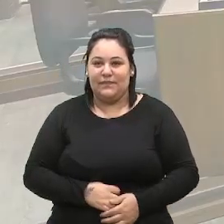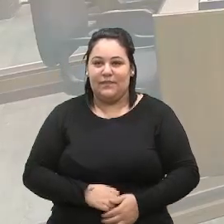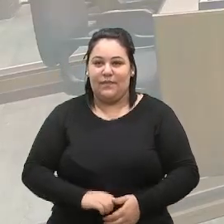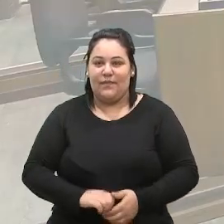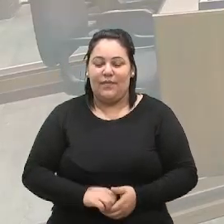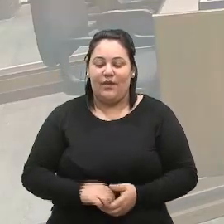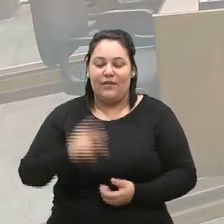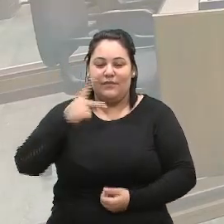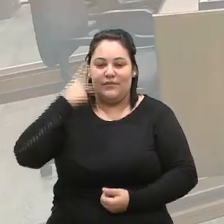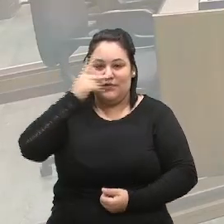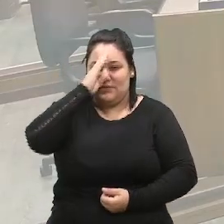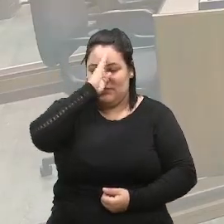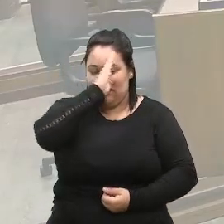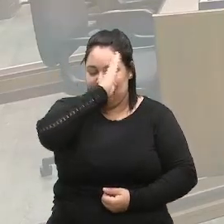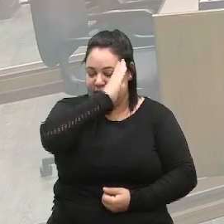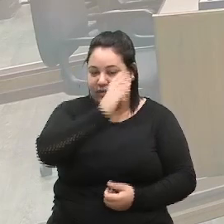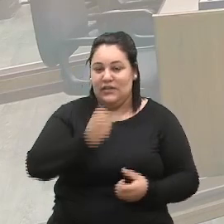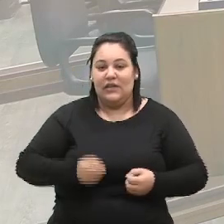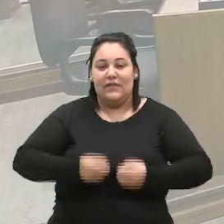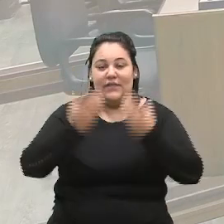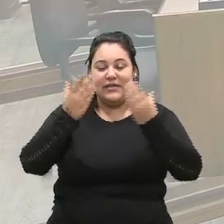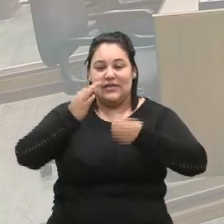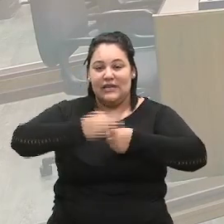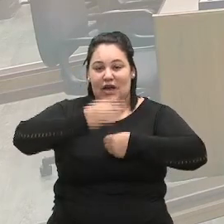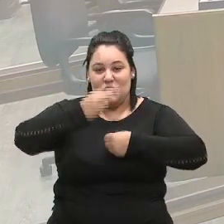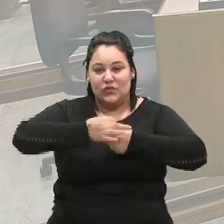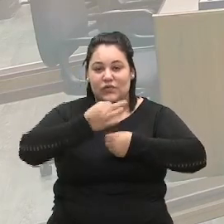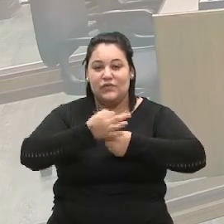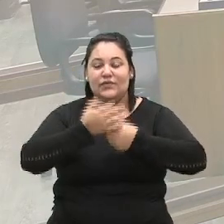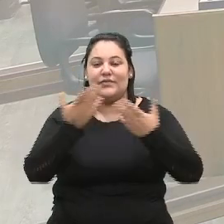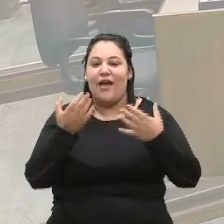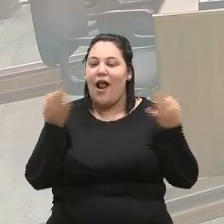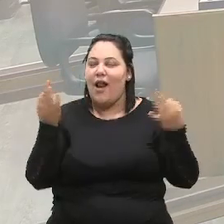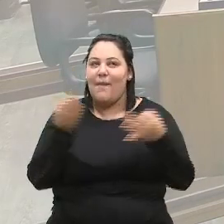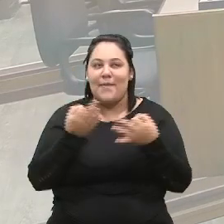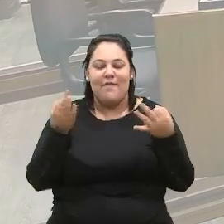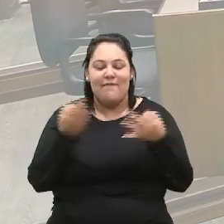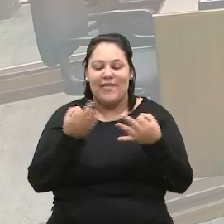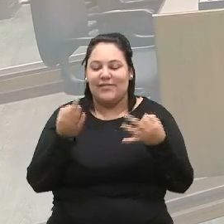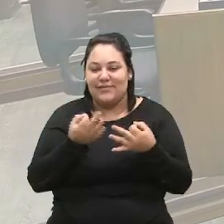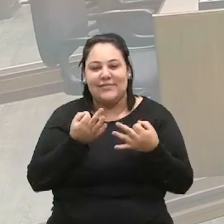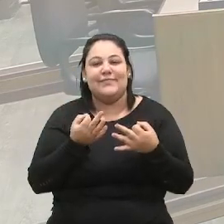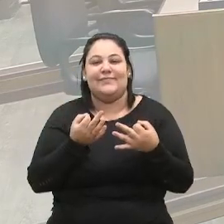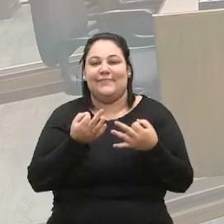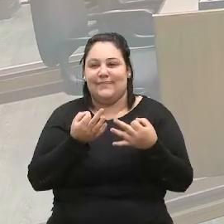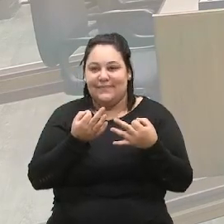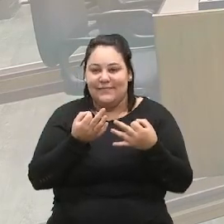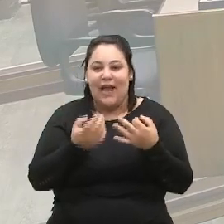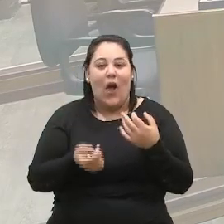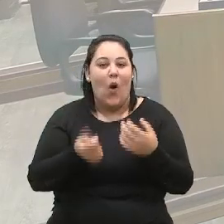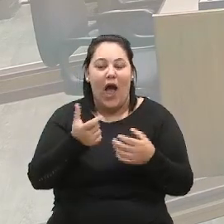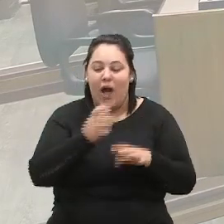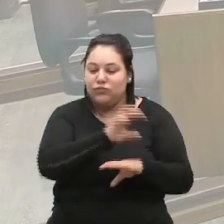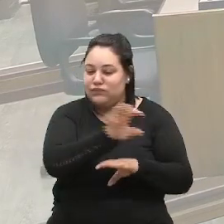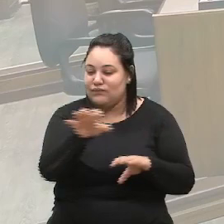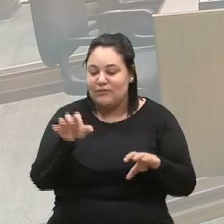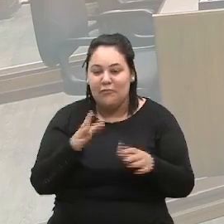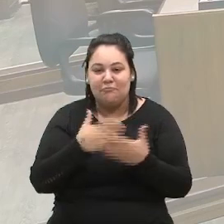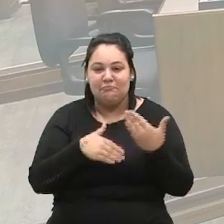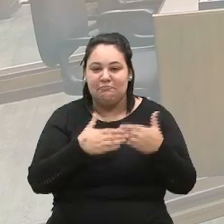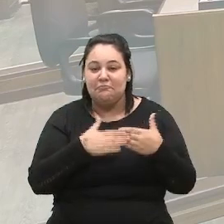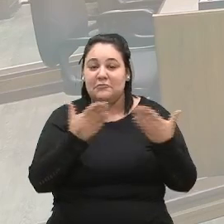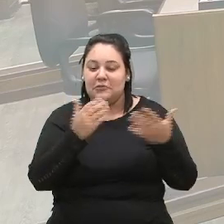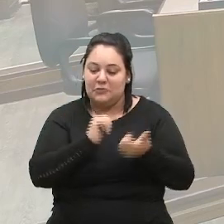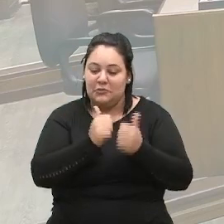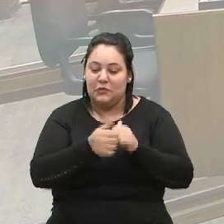Vereador Bressan, a festa da uva foi maravilhosa, praticamente em todos os pontos. E o esporte